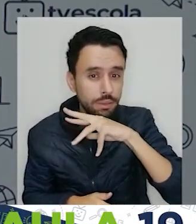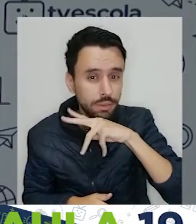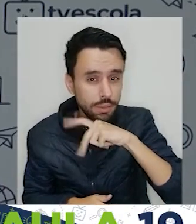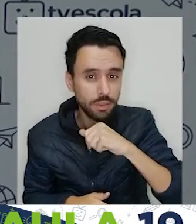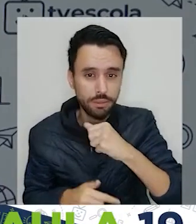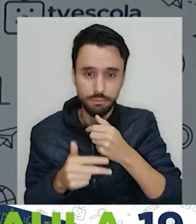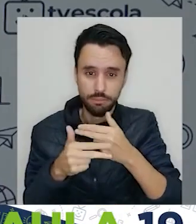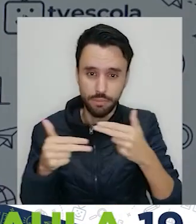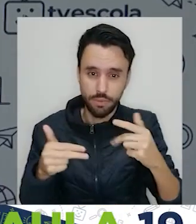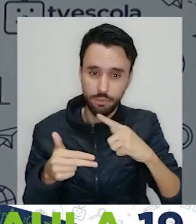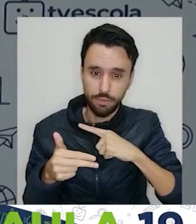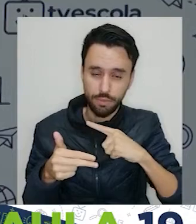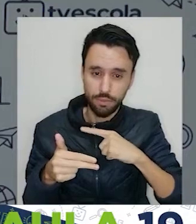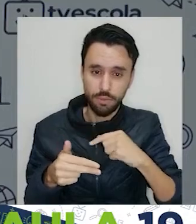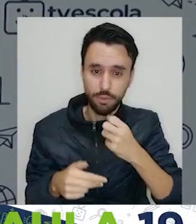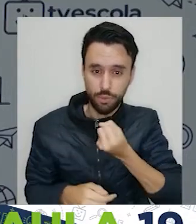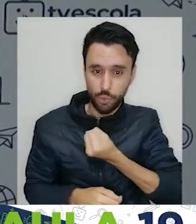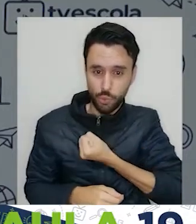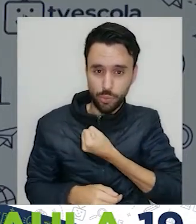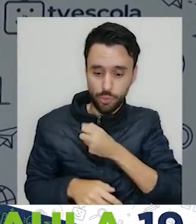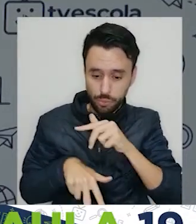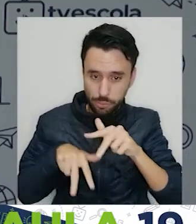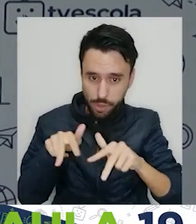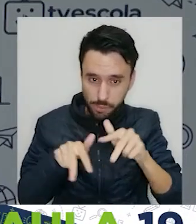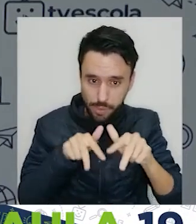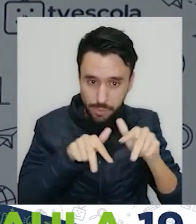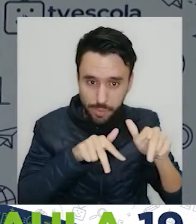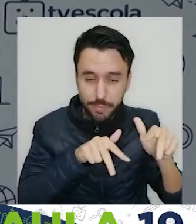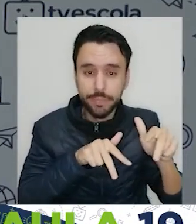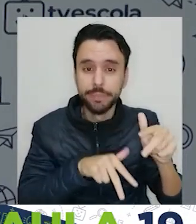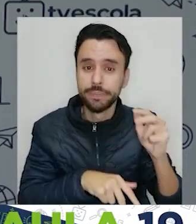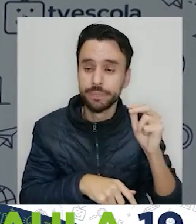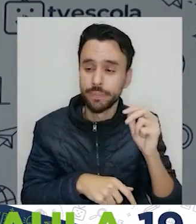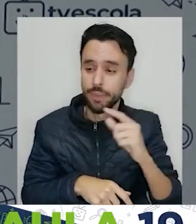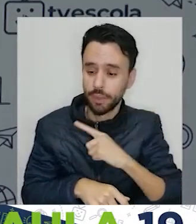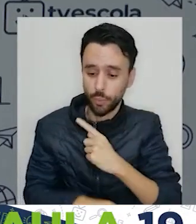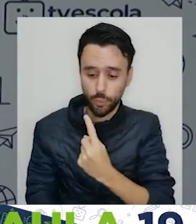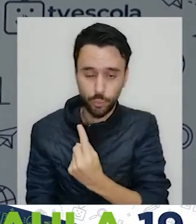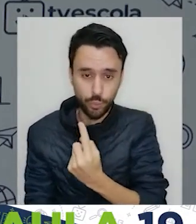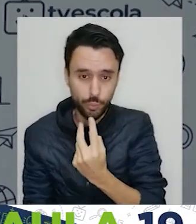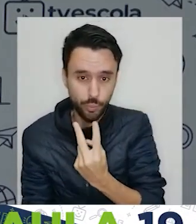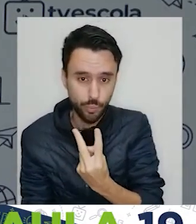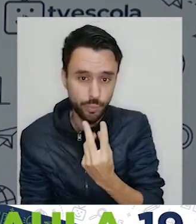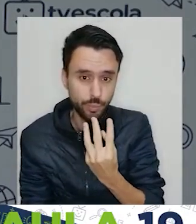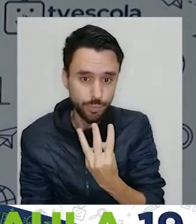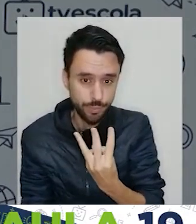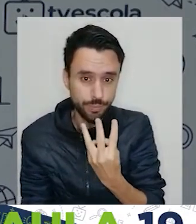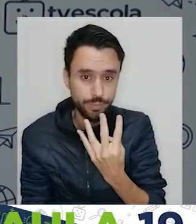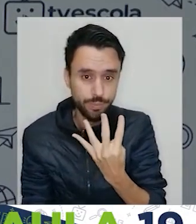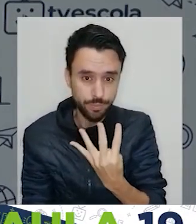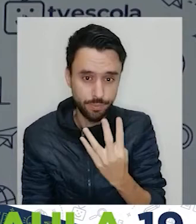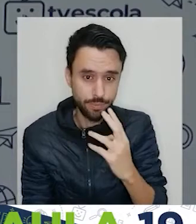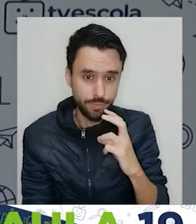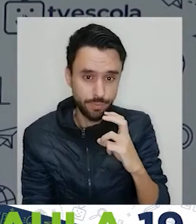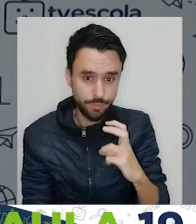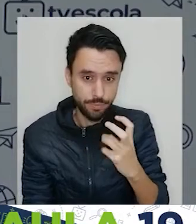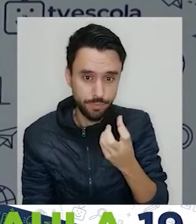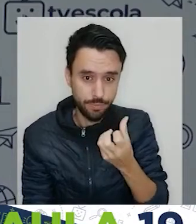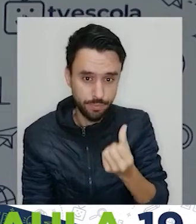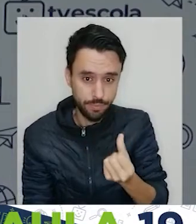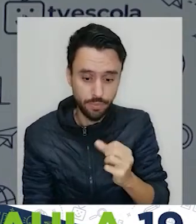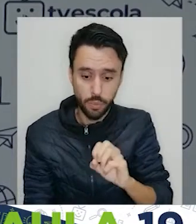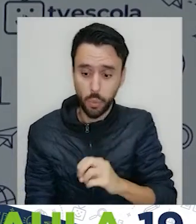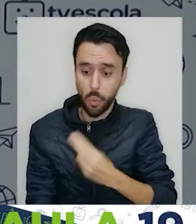né? E o número que ele andou. Também pode registrar lá. 1, 2, 3, 4, 5, 6. Ou 2,